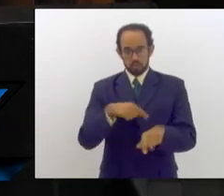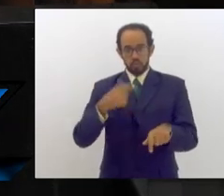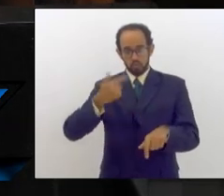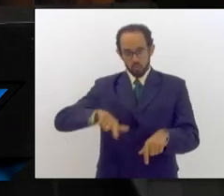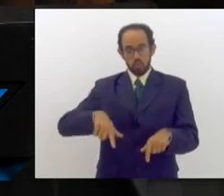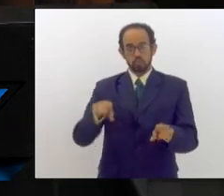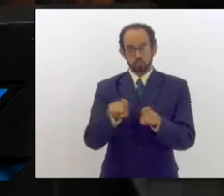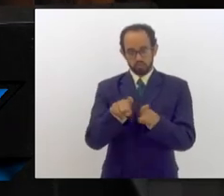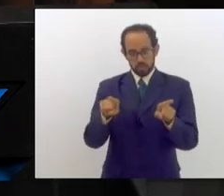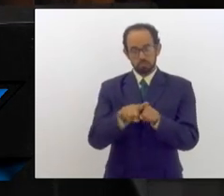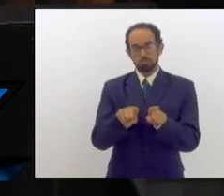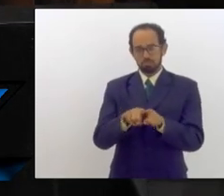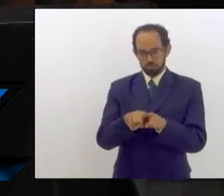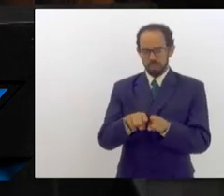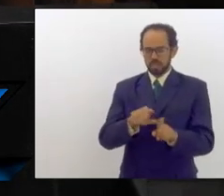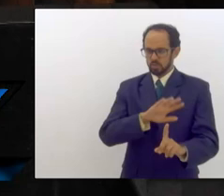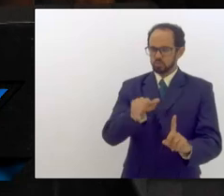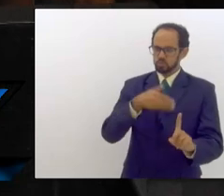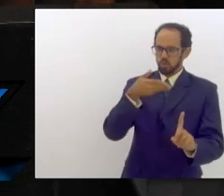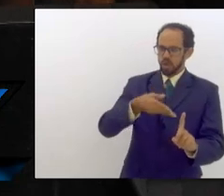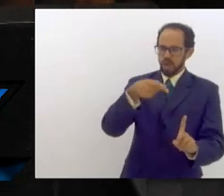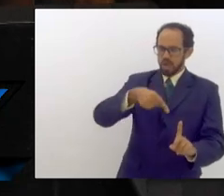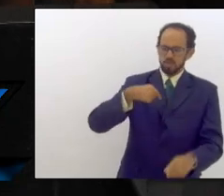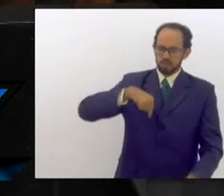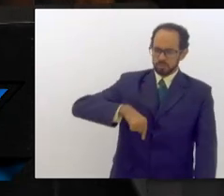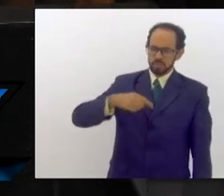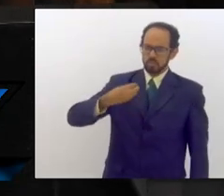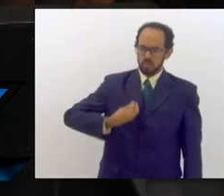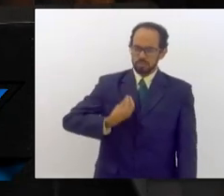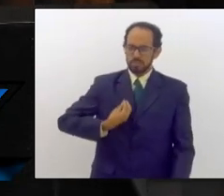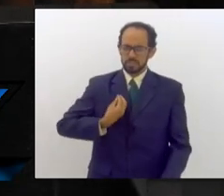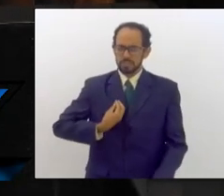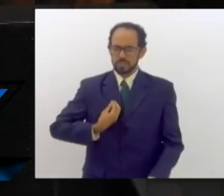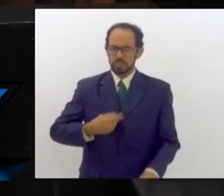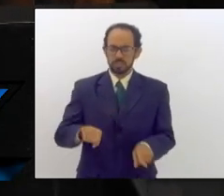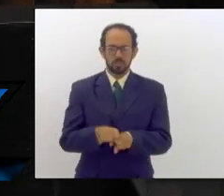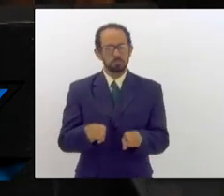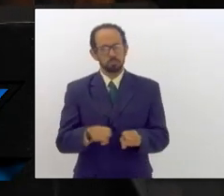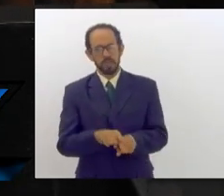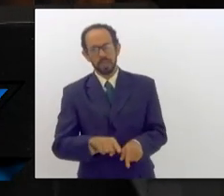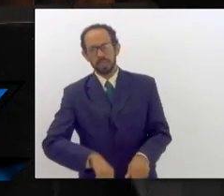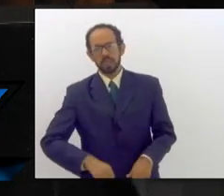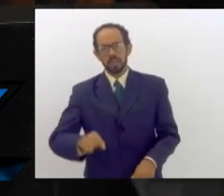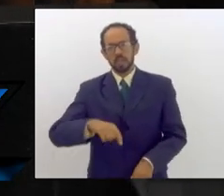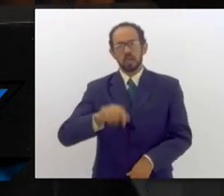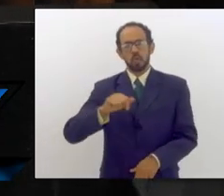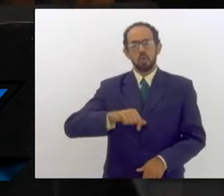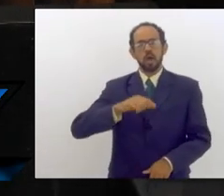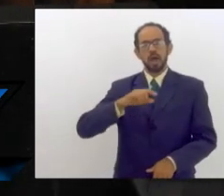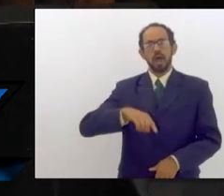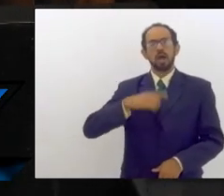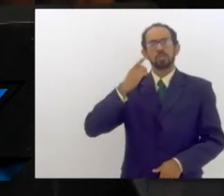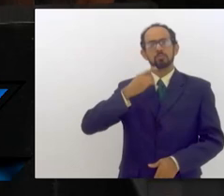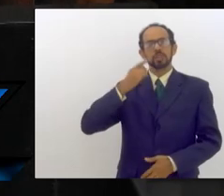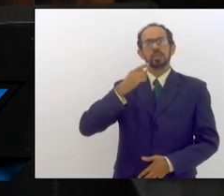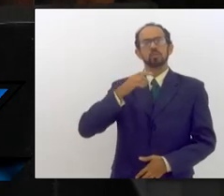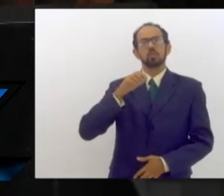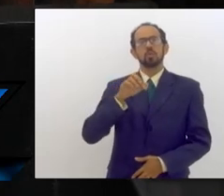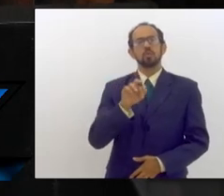outras pessoas que nos honrar com suas presenças e destacar a presença do deputado Fred Pacheco